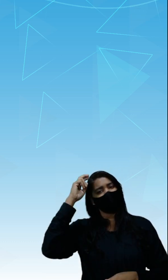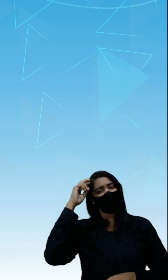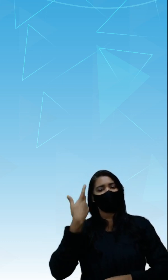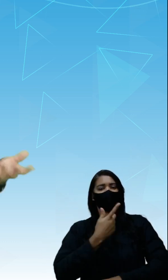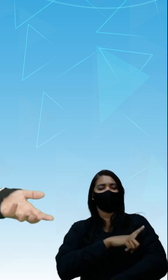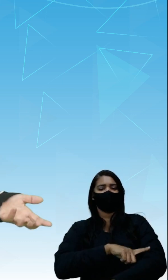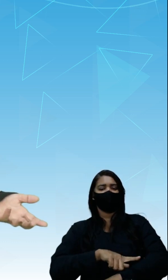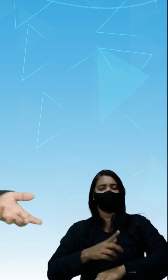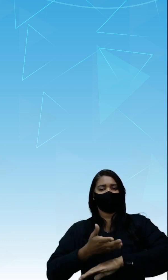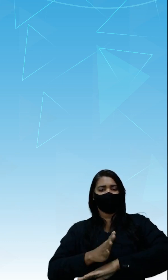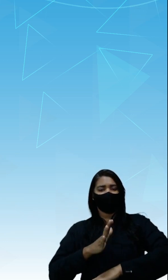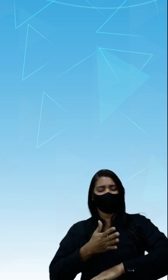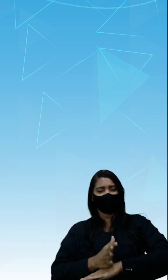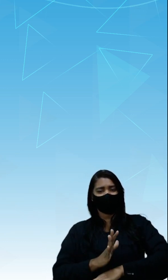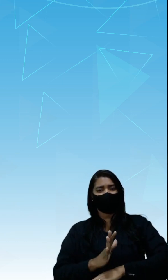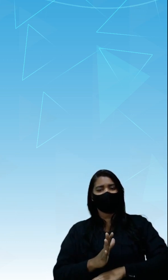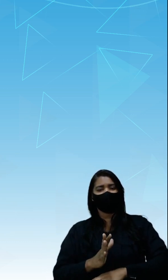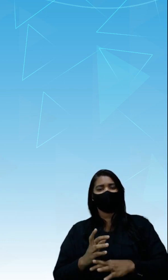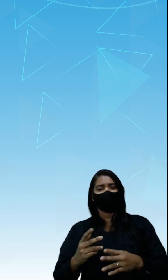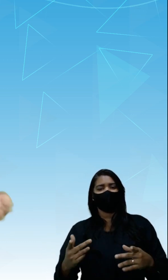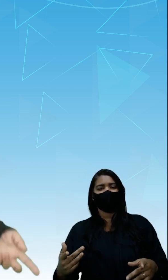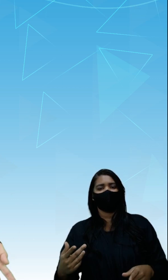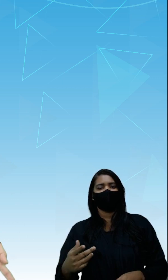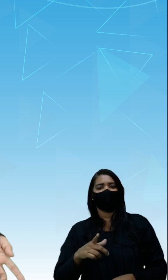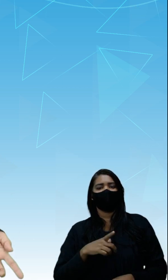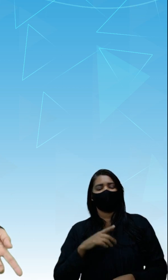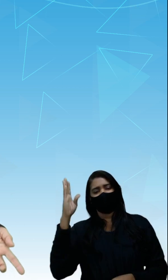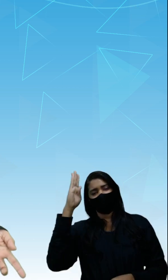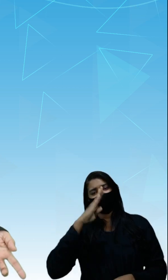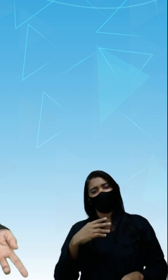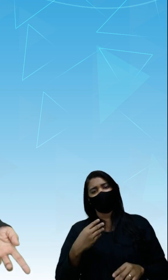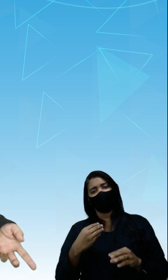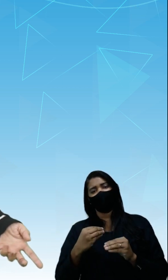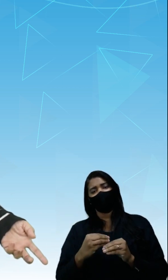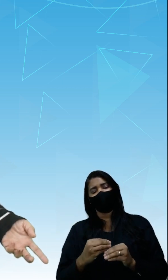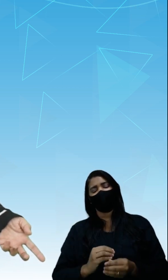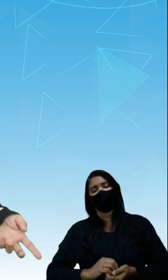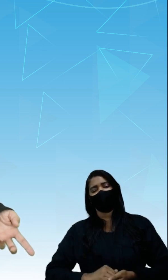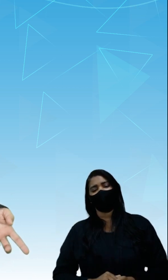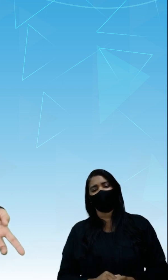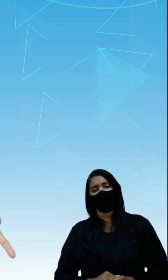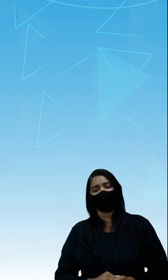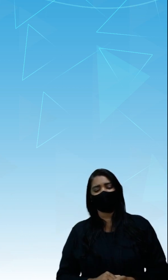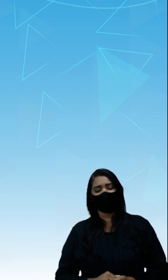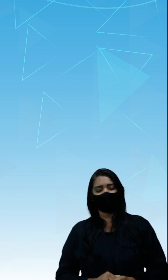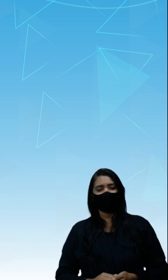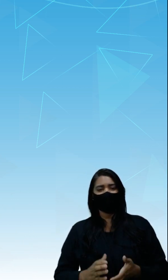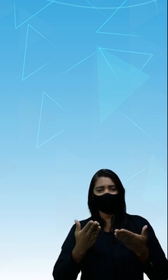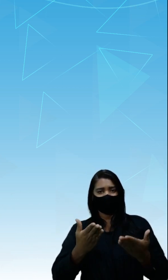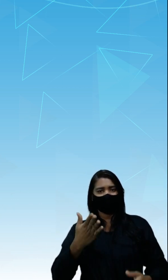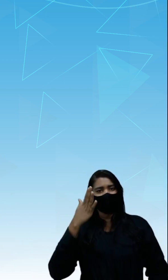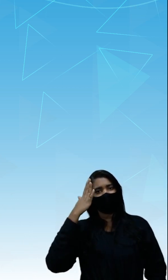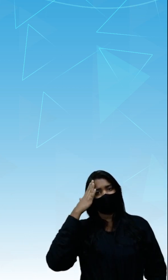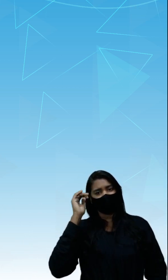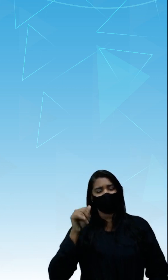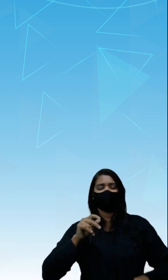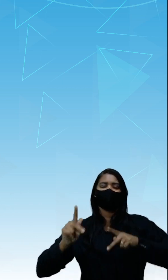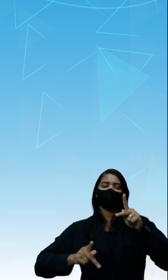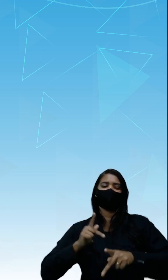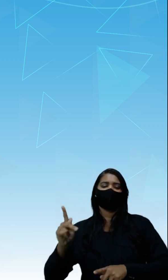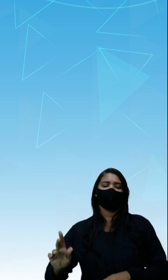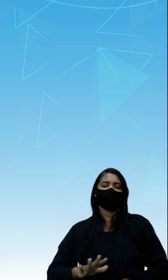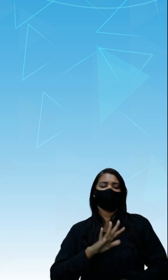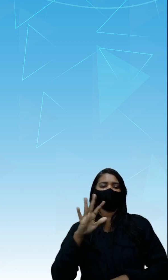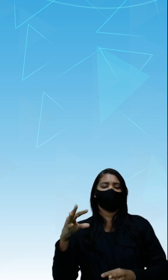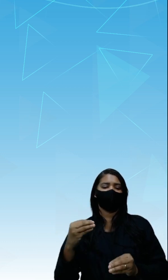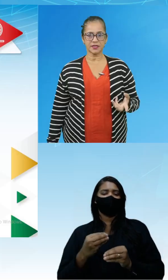costumes, práticos tipos e entre outros nós temos aqui no Brasil, certo, amores? Então, você sabia que a nossa população